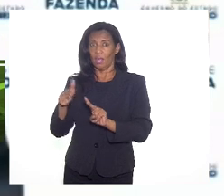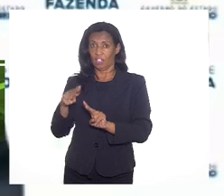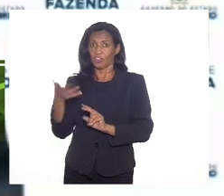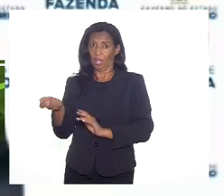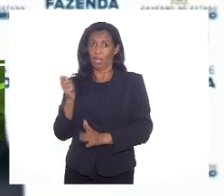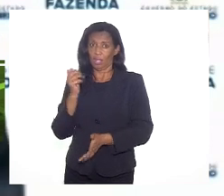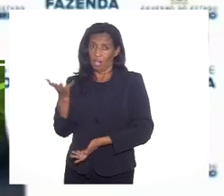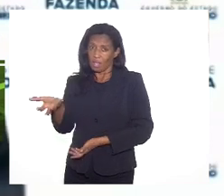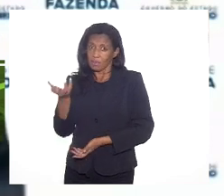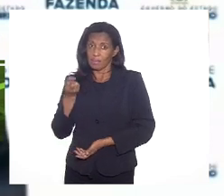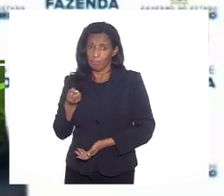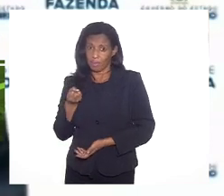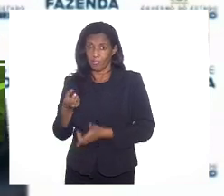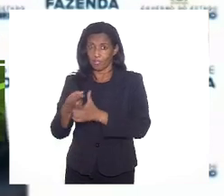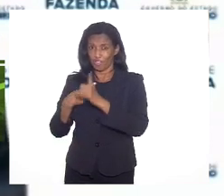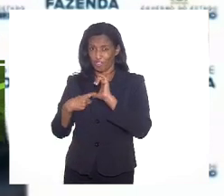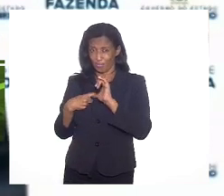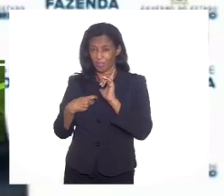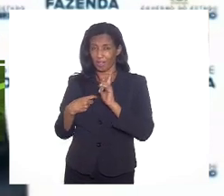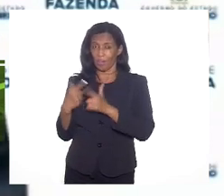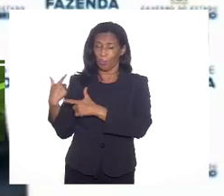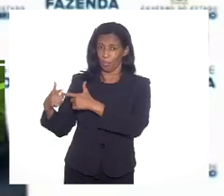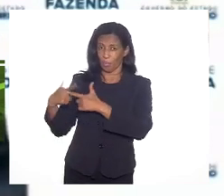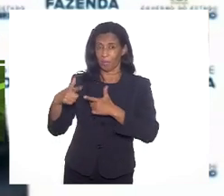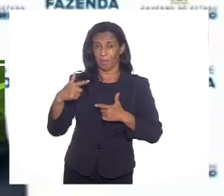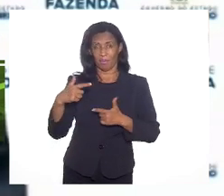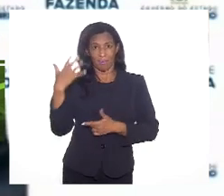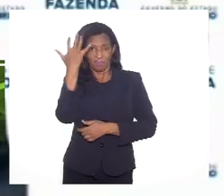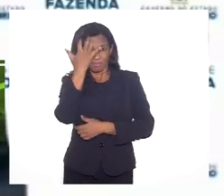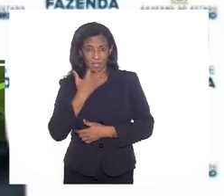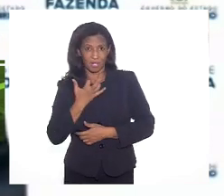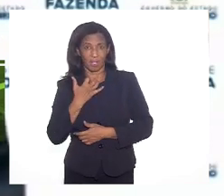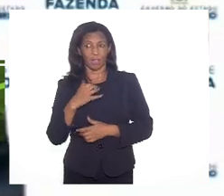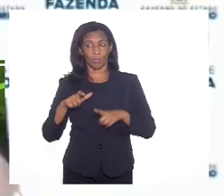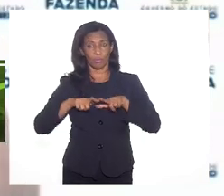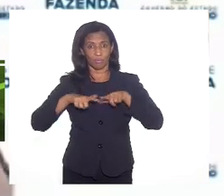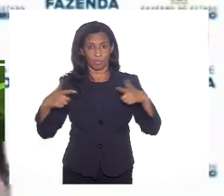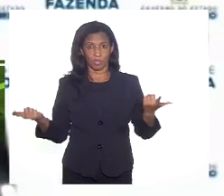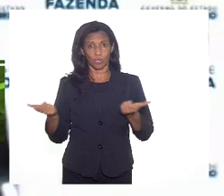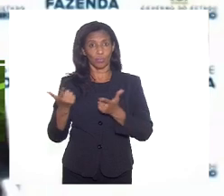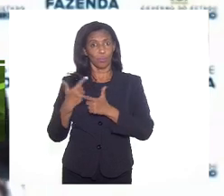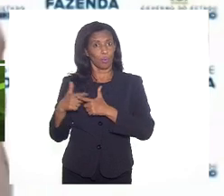dívida. O problema da dívida é muito grave e o nosso grande problema hoje é